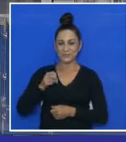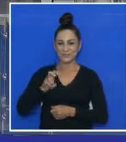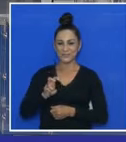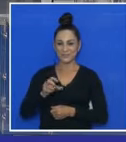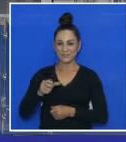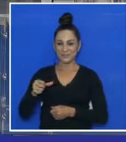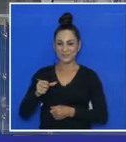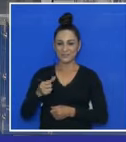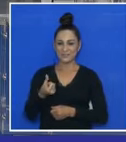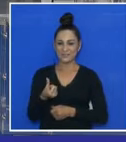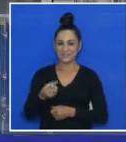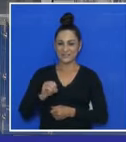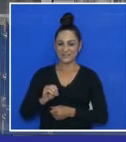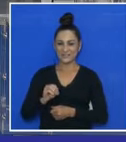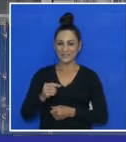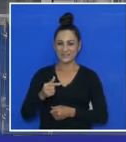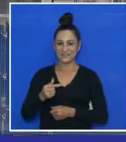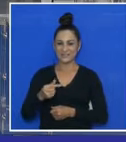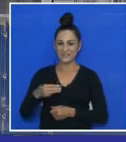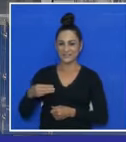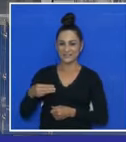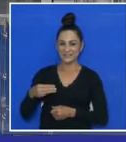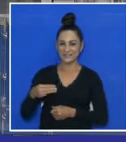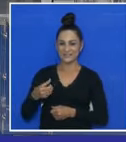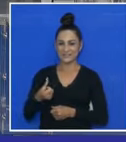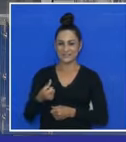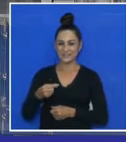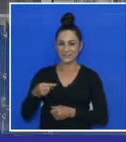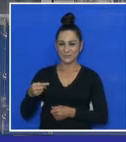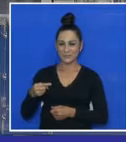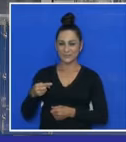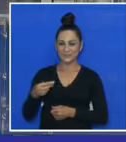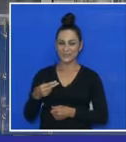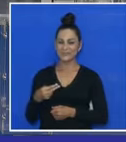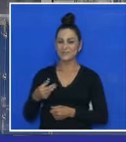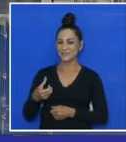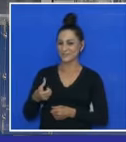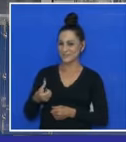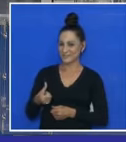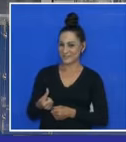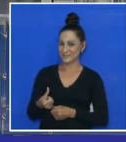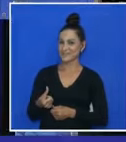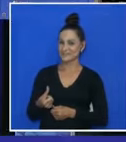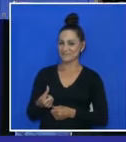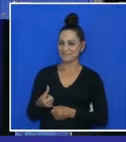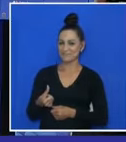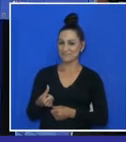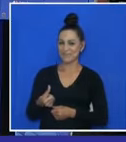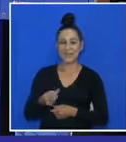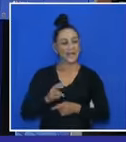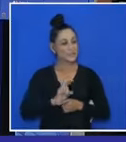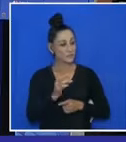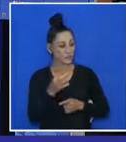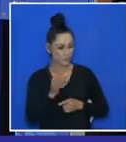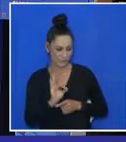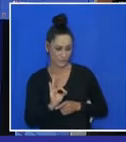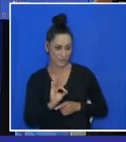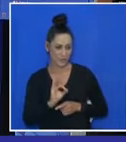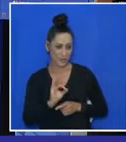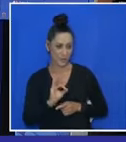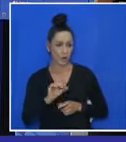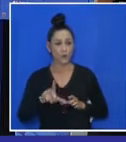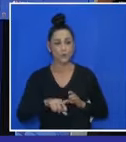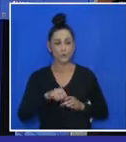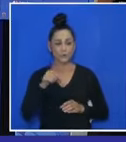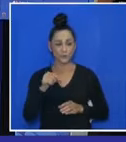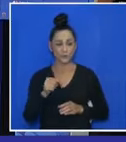59, 60, 73, 61 e 26. As auditoras confirmam